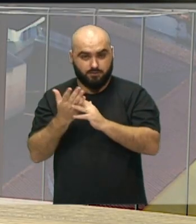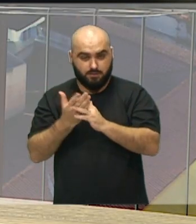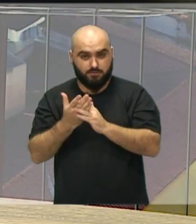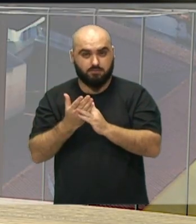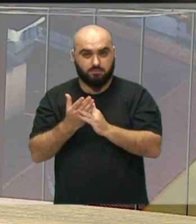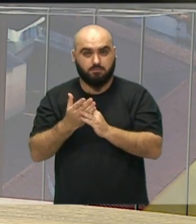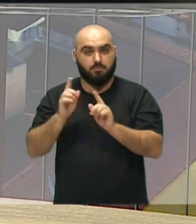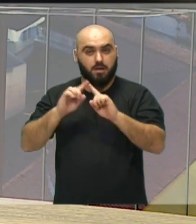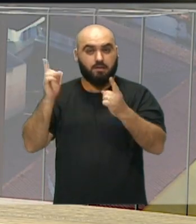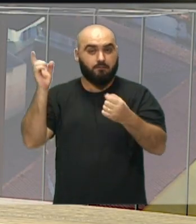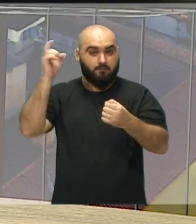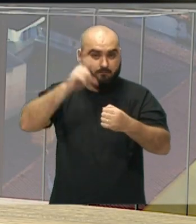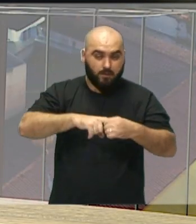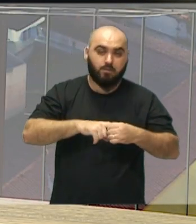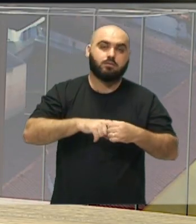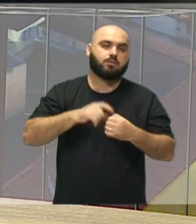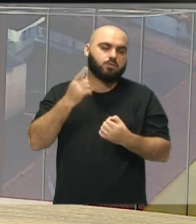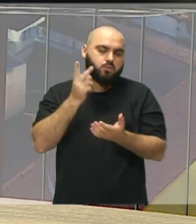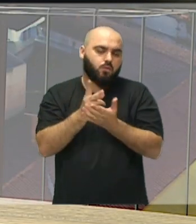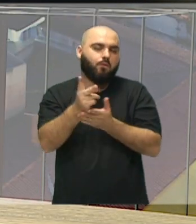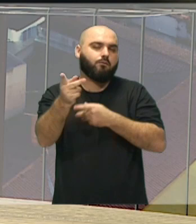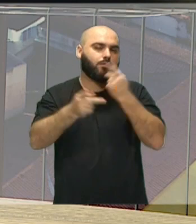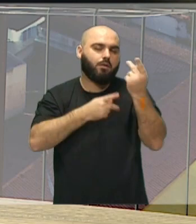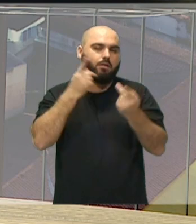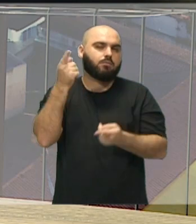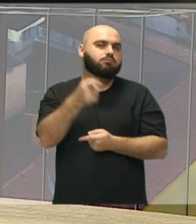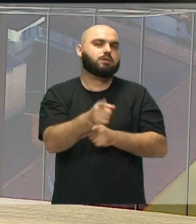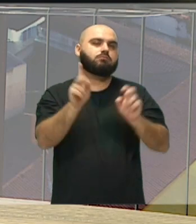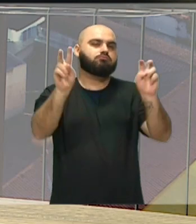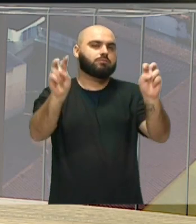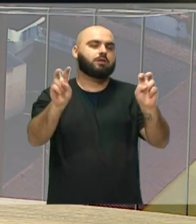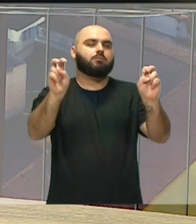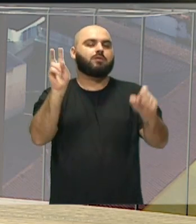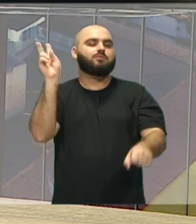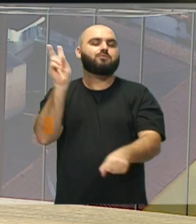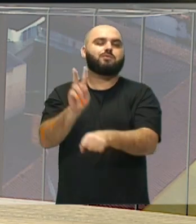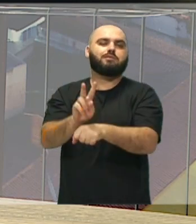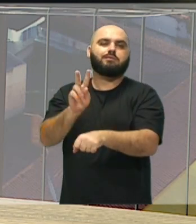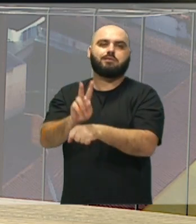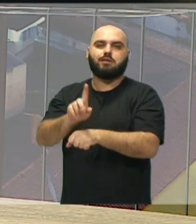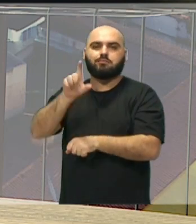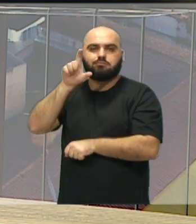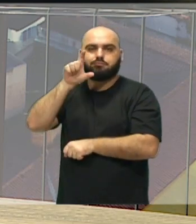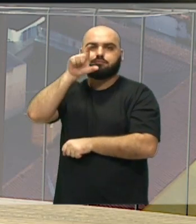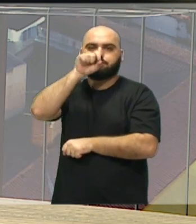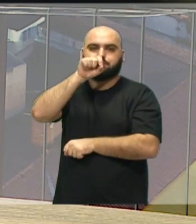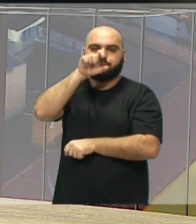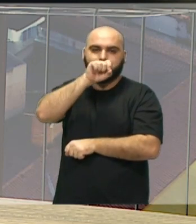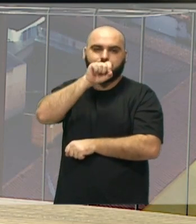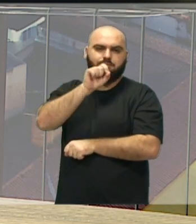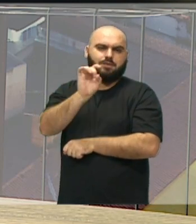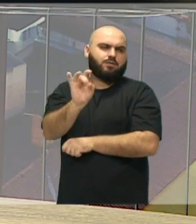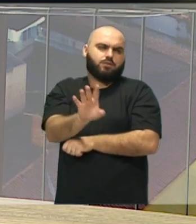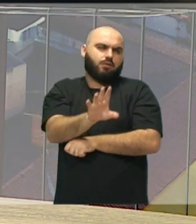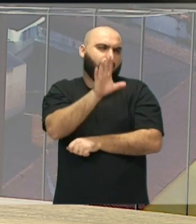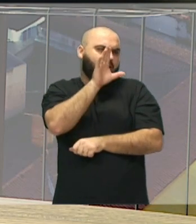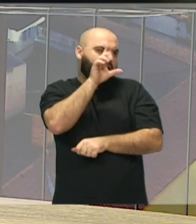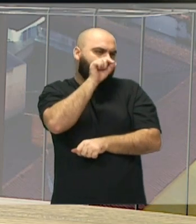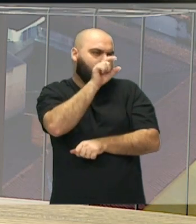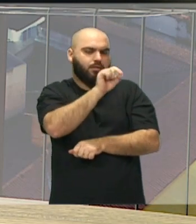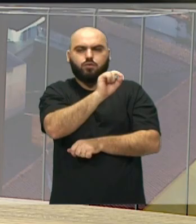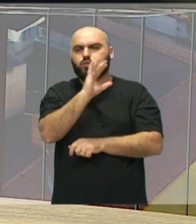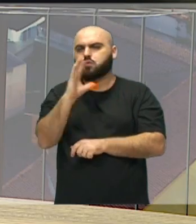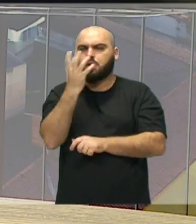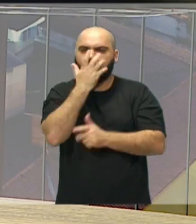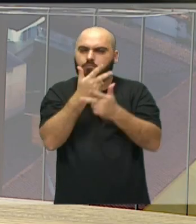intervalo, mas na volta a gente continua falando sobre esse importante tema que é a preservação não só das aves, né, de todos os